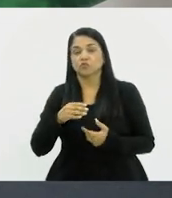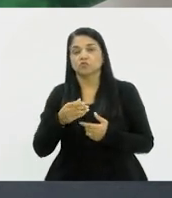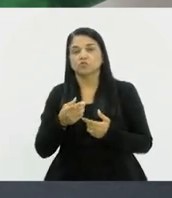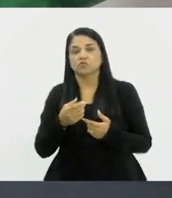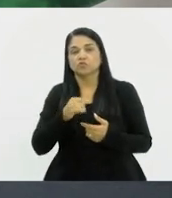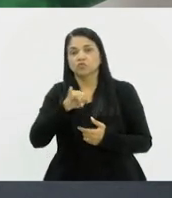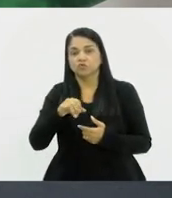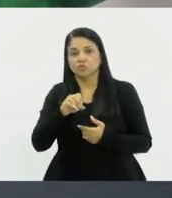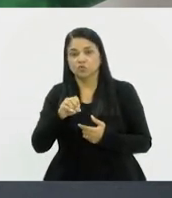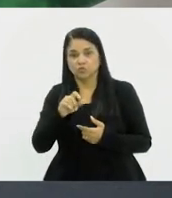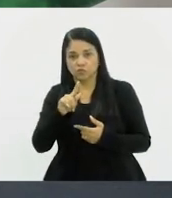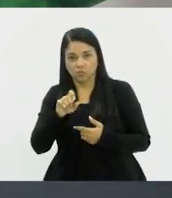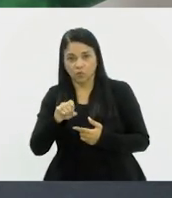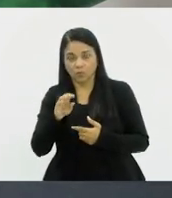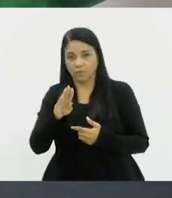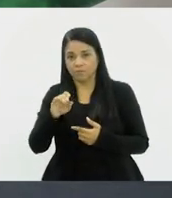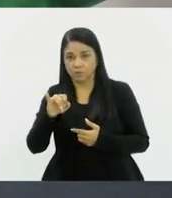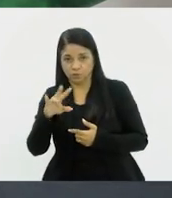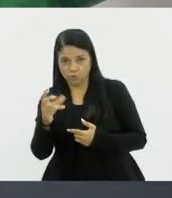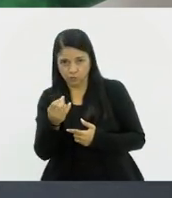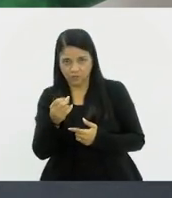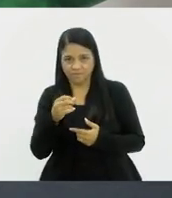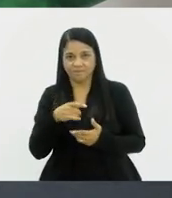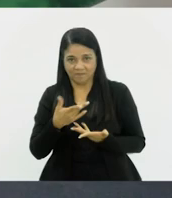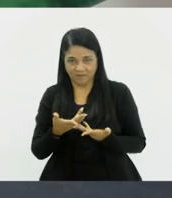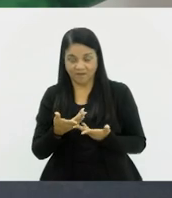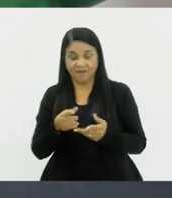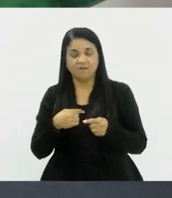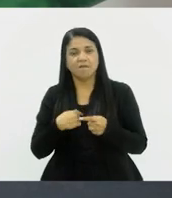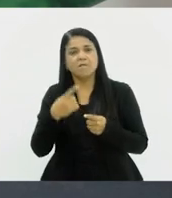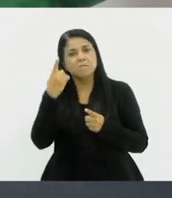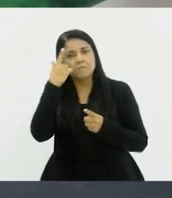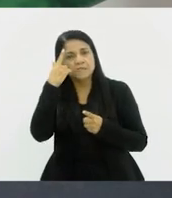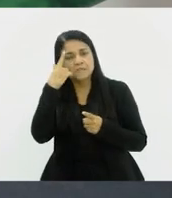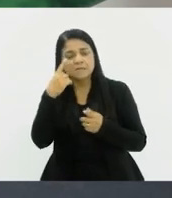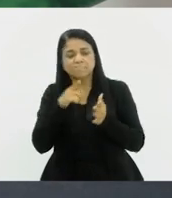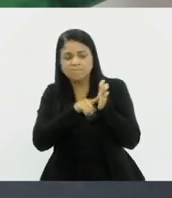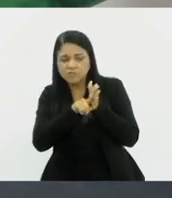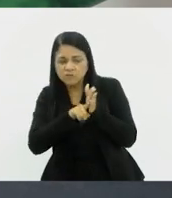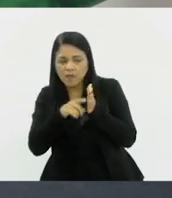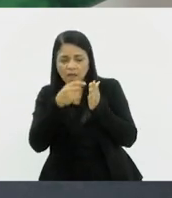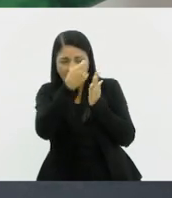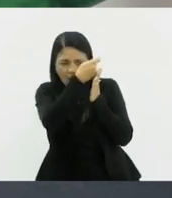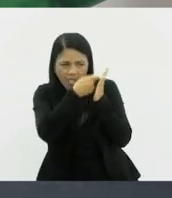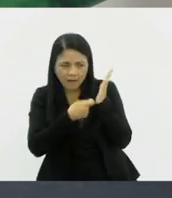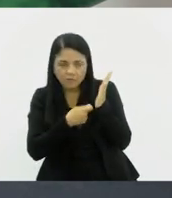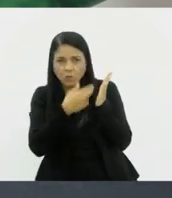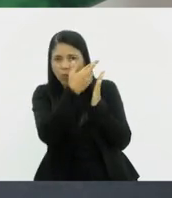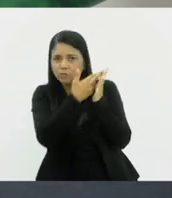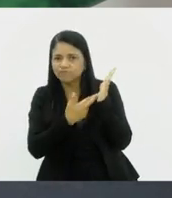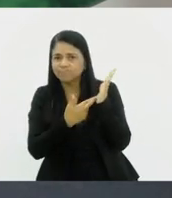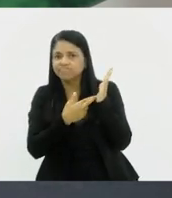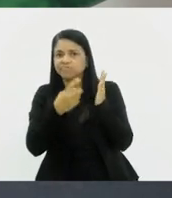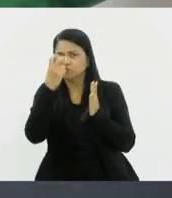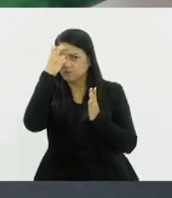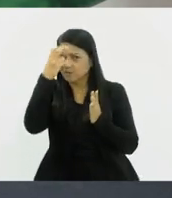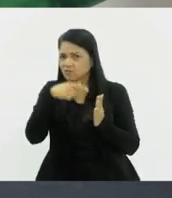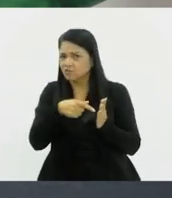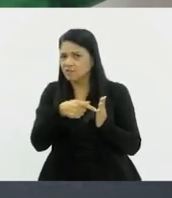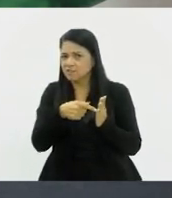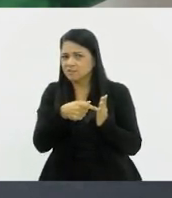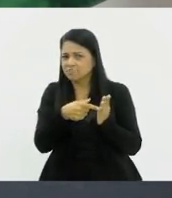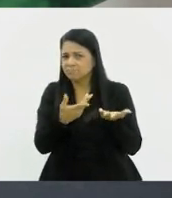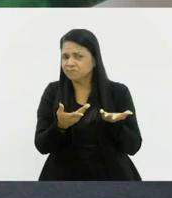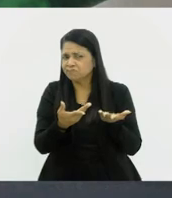e a gente precisa investigar esses relatórios de inteligência porque esses relatórios de inteligência só relatam coisas que não tem